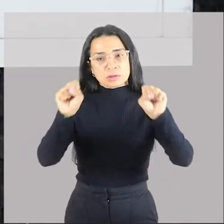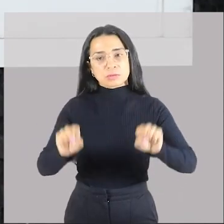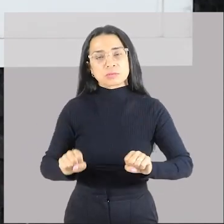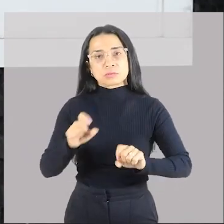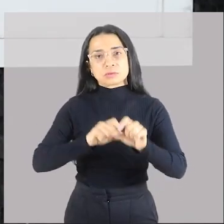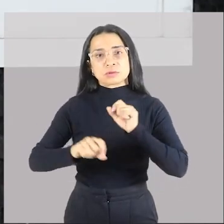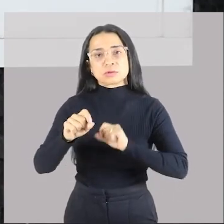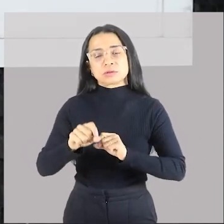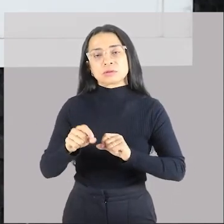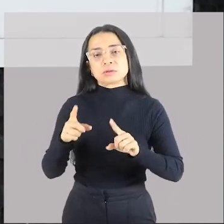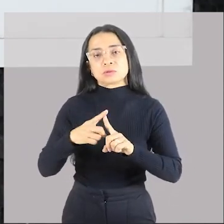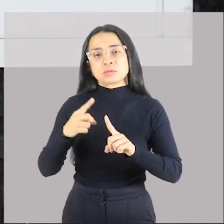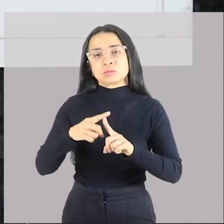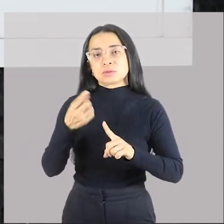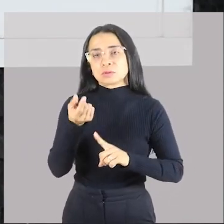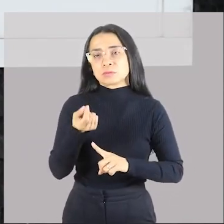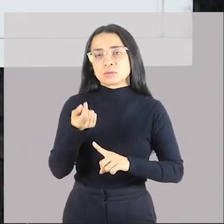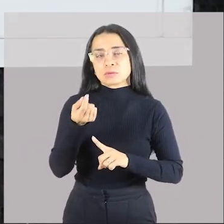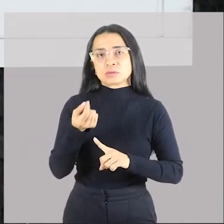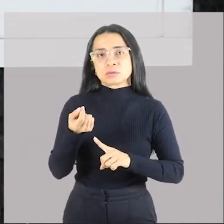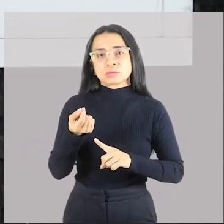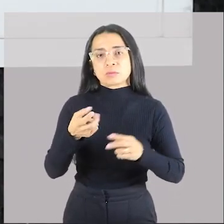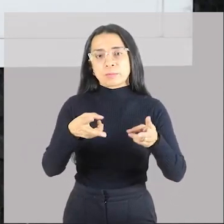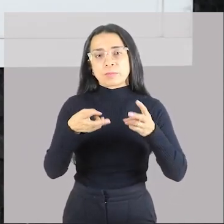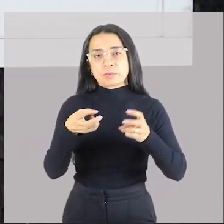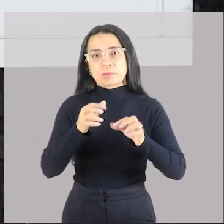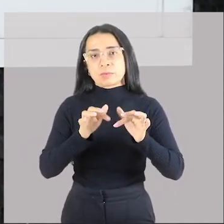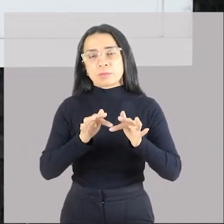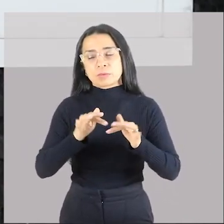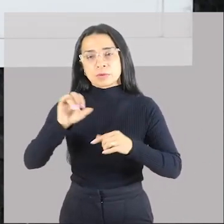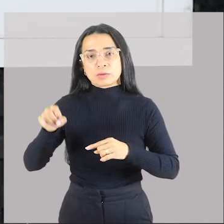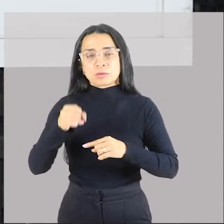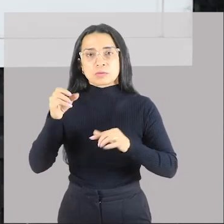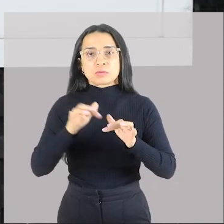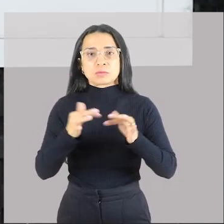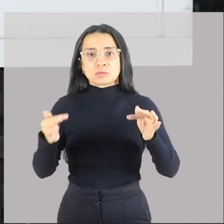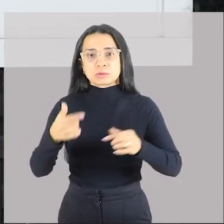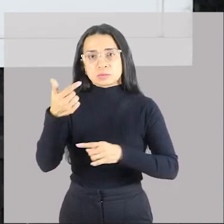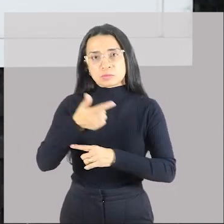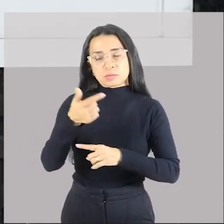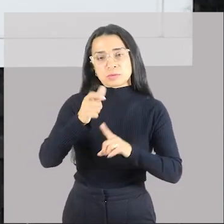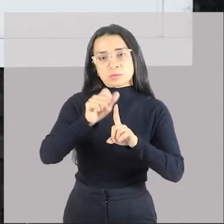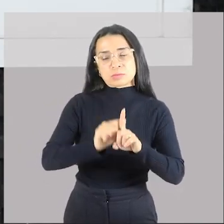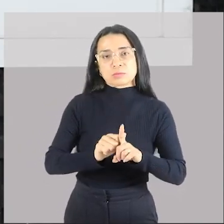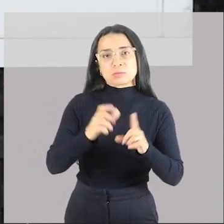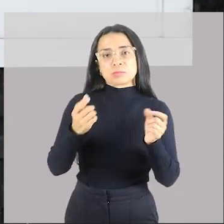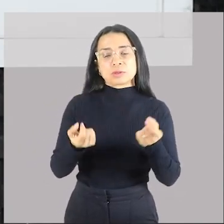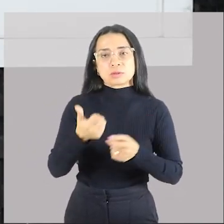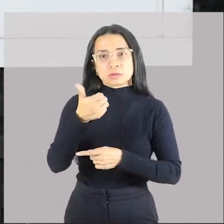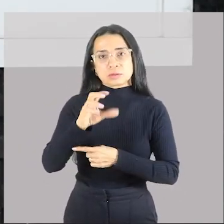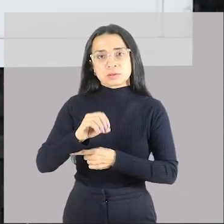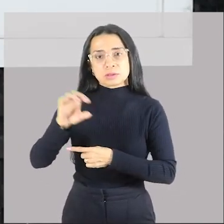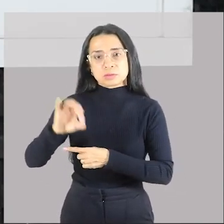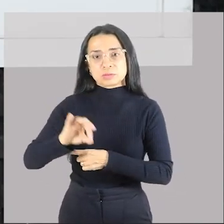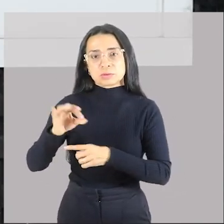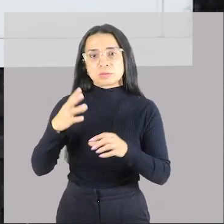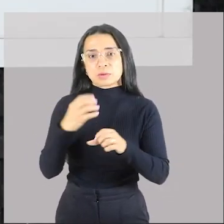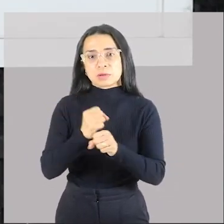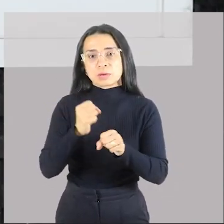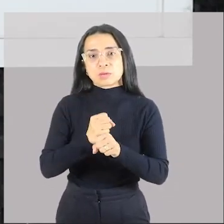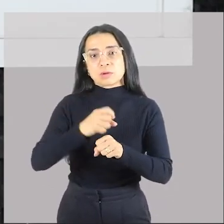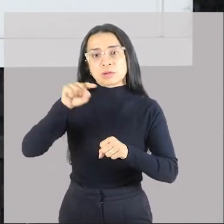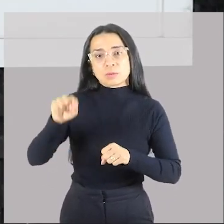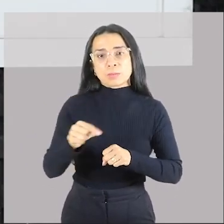método de capitalização. Perceba que aqui no juros simples, esse segundo mês, esse 10% foi calculado em cima de